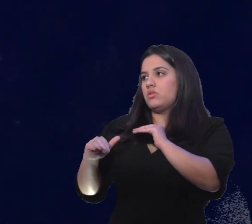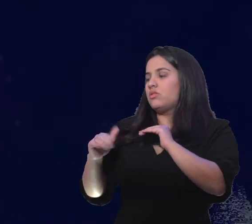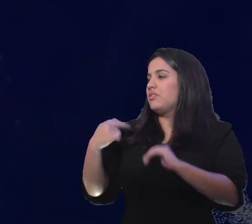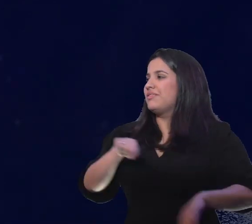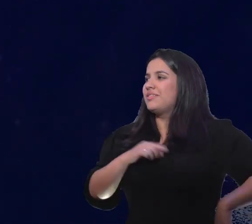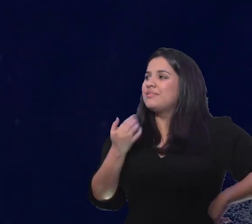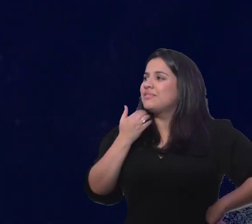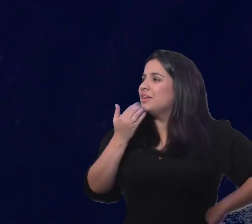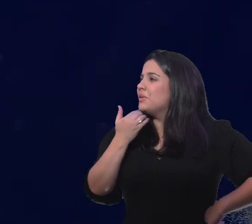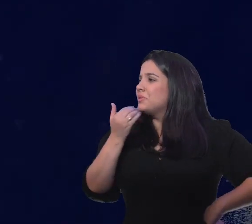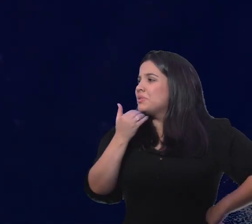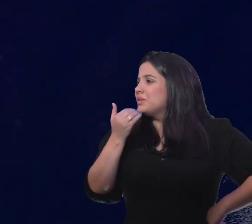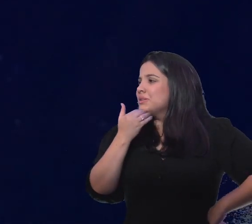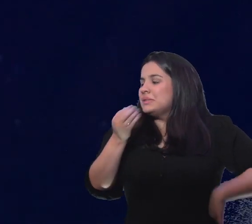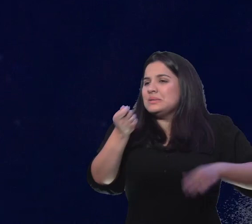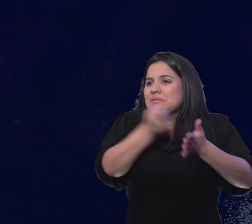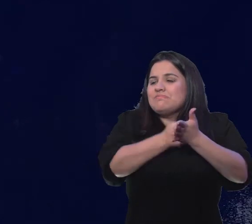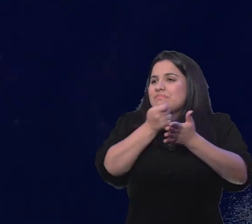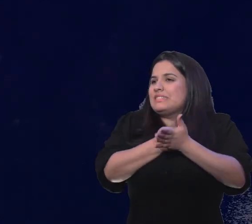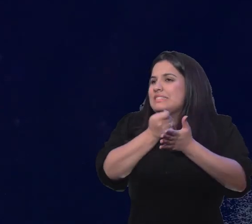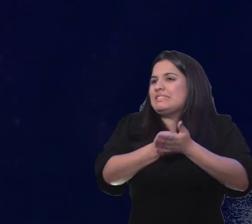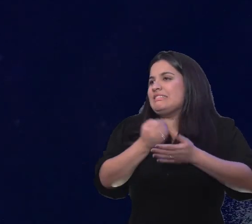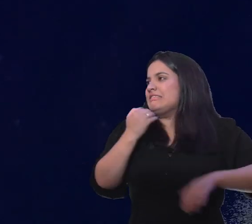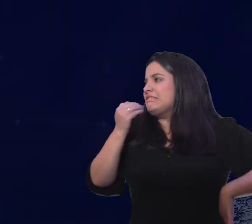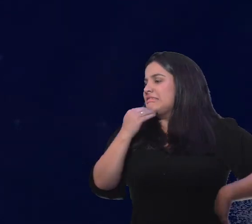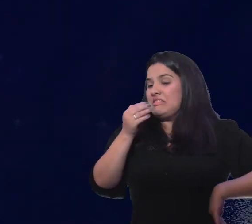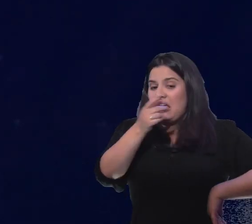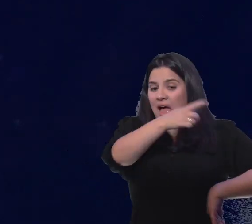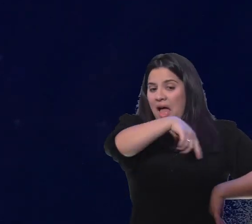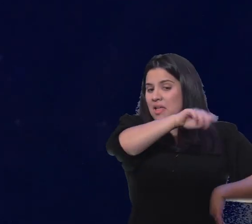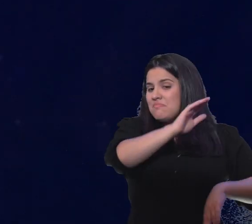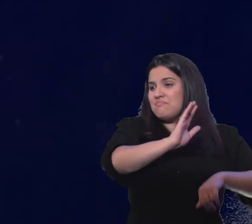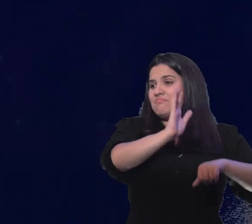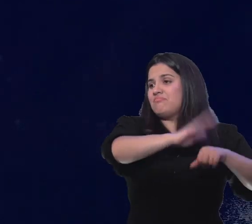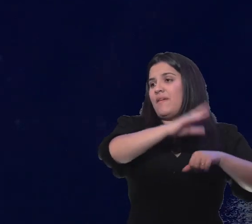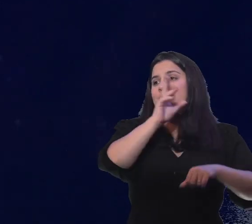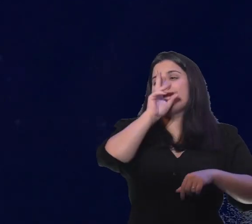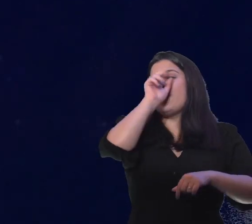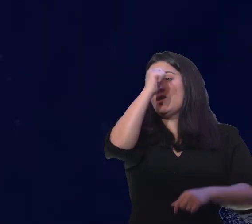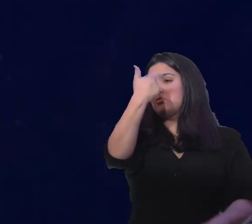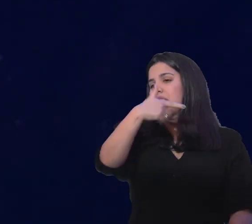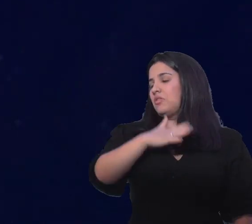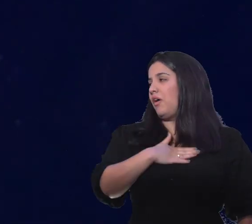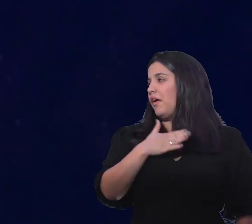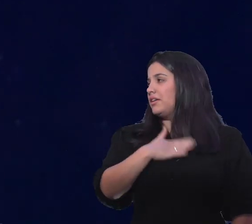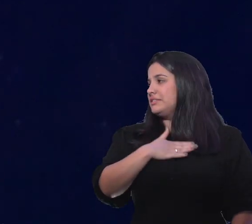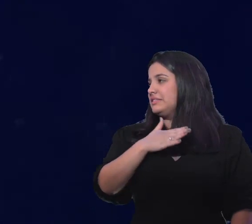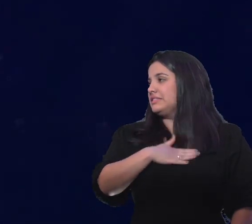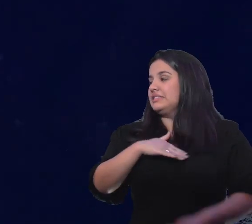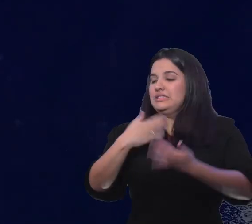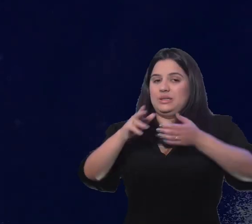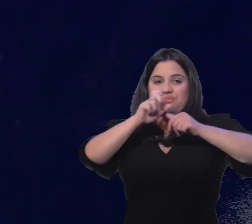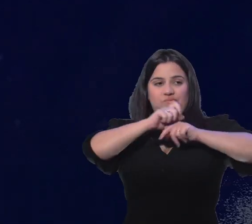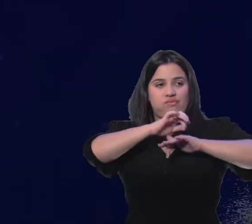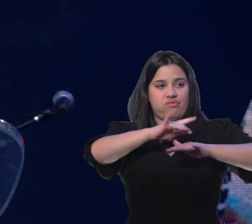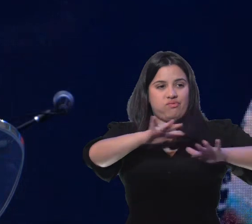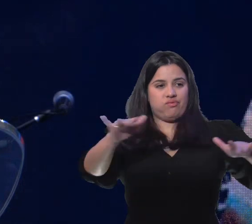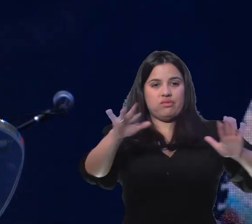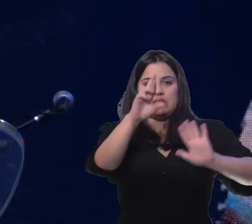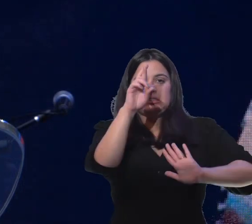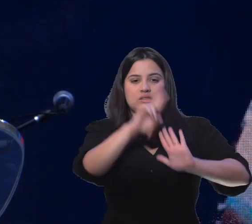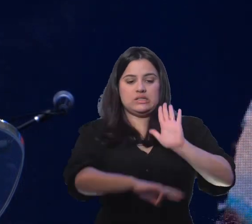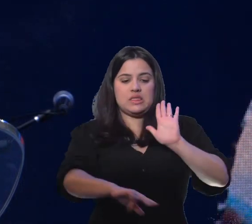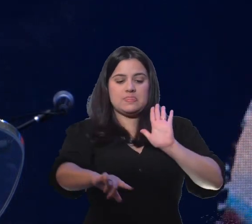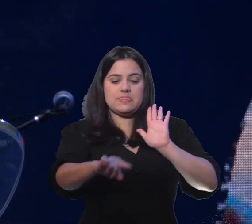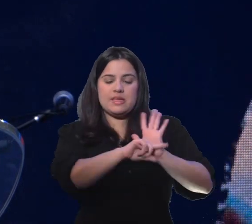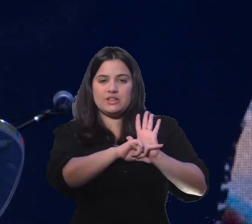podemos enfrentá-los. São mais fortes que nós. Então espalharam entre os israelitas um relatório negativo sobre a terra, dizendo: a